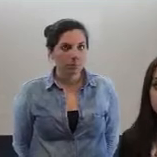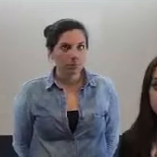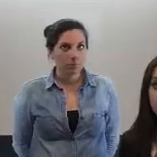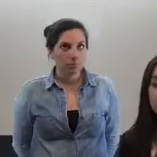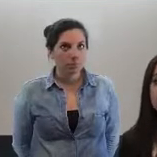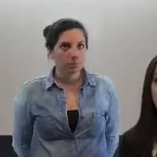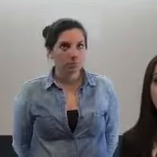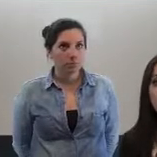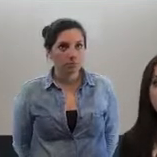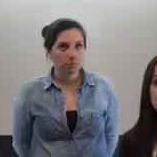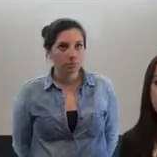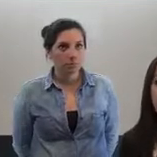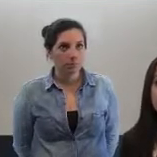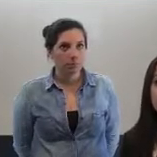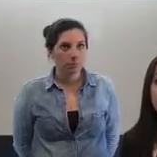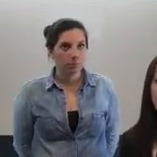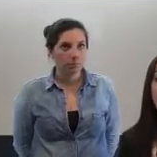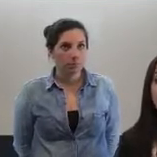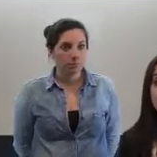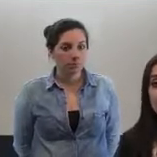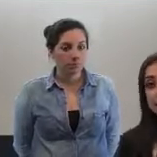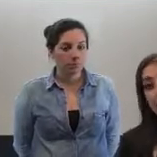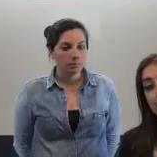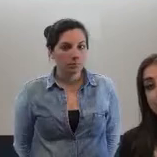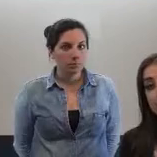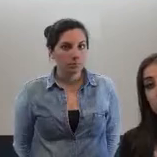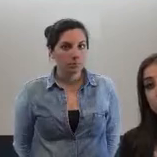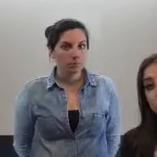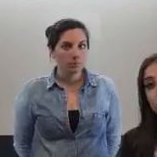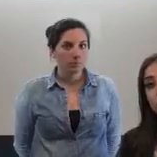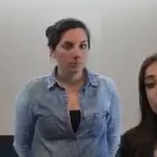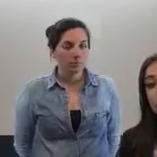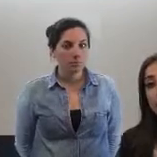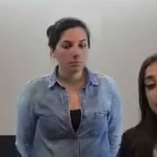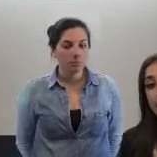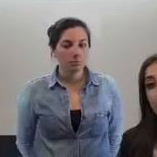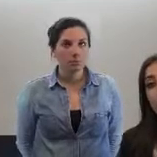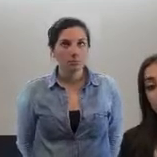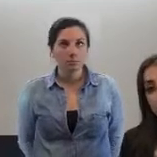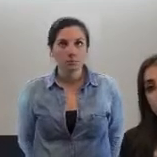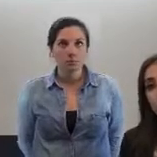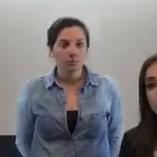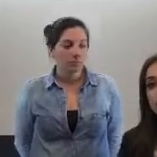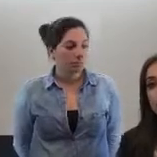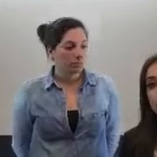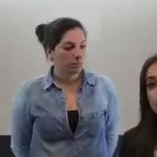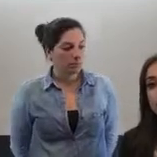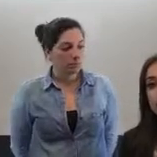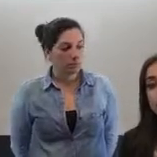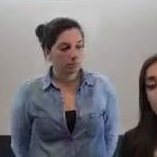comissão de doutores na área para avaliar se esse conteúdo ele é uma fonte segura,